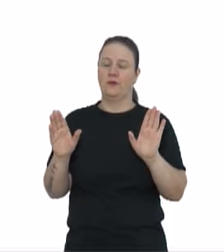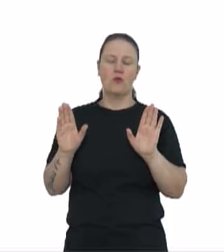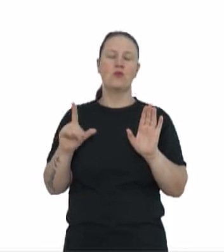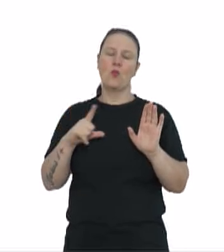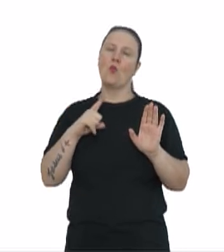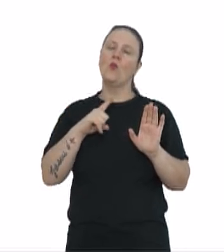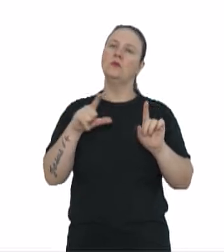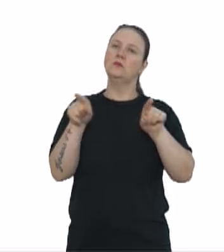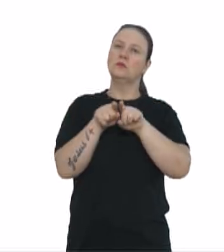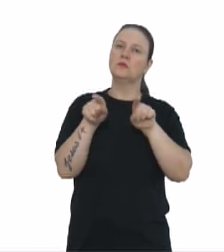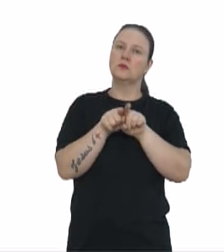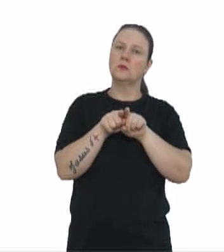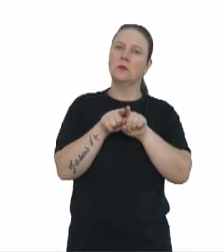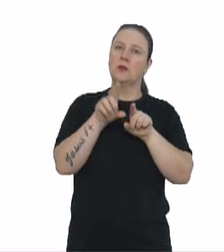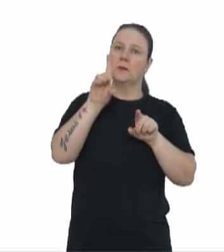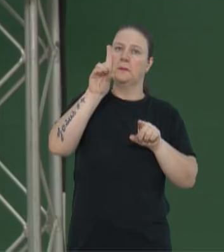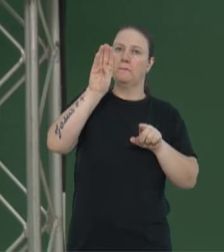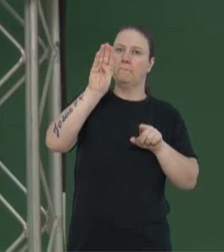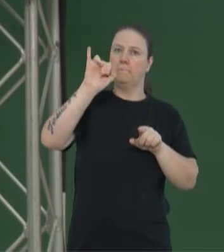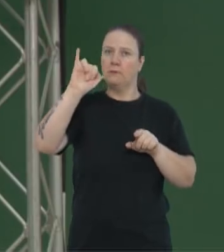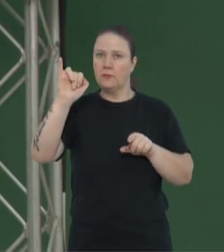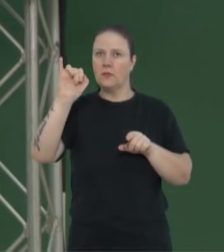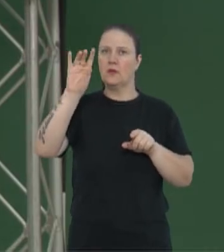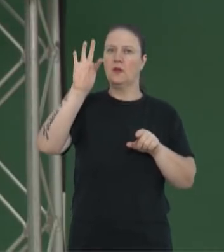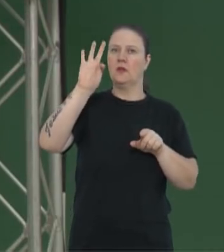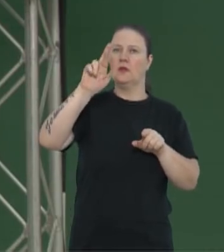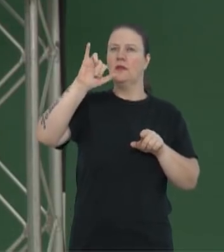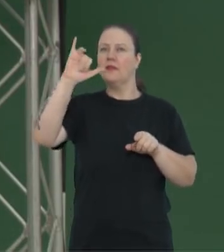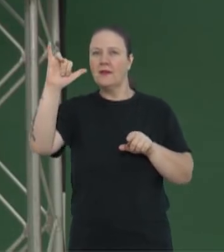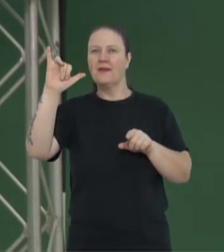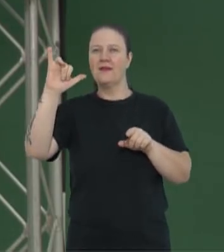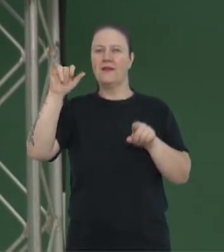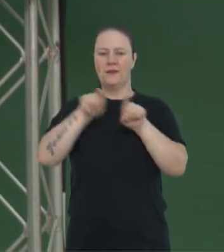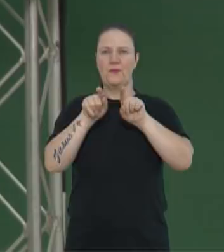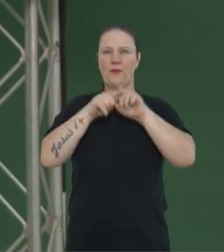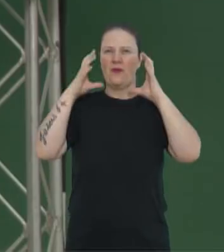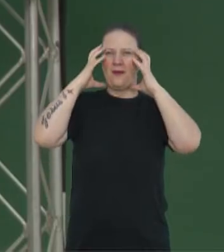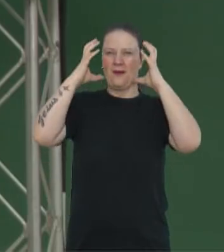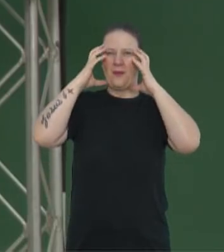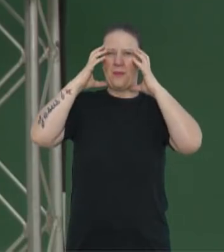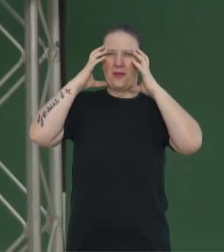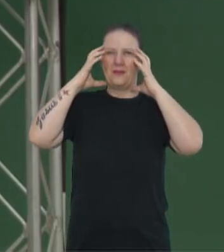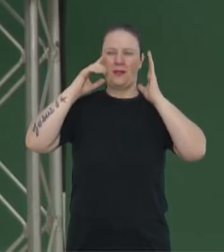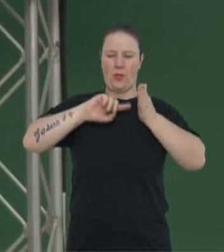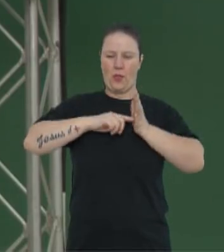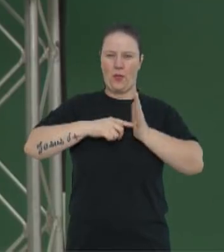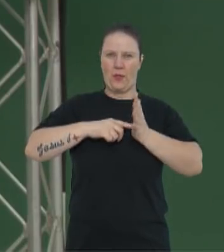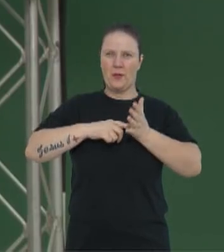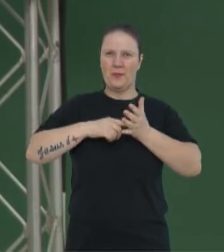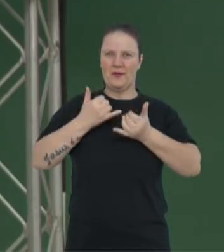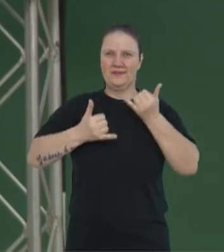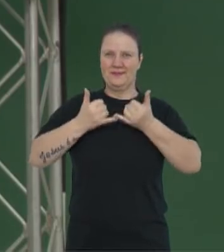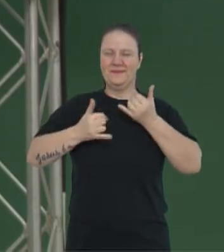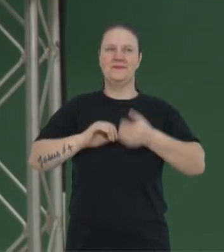bidimensional e também tridimensionais, que foi aquela cabeça mecânica que a gente analisou. Questão 3 do